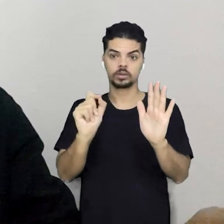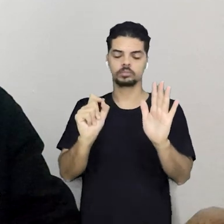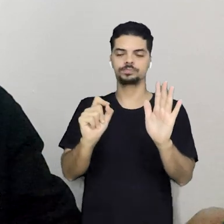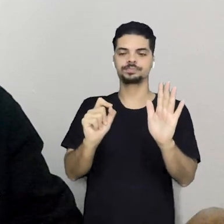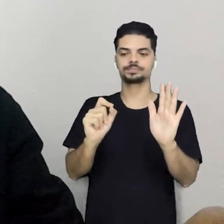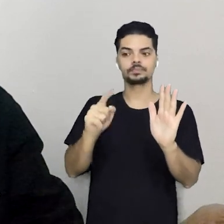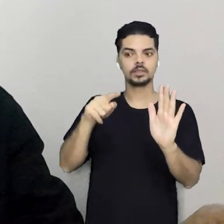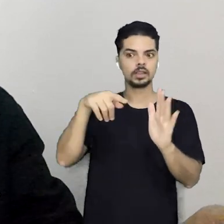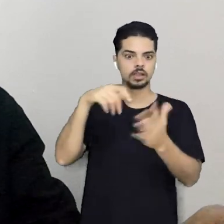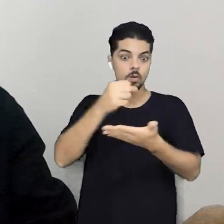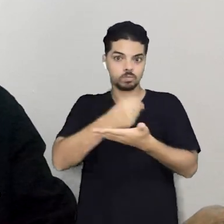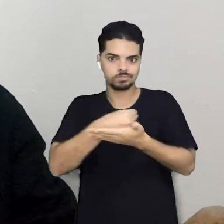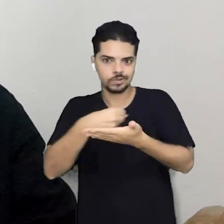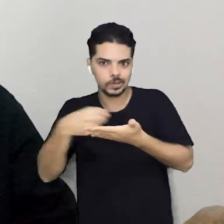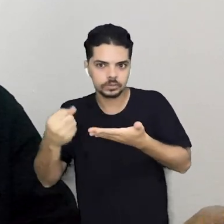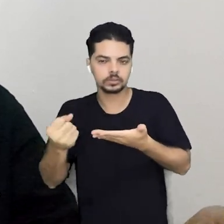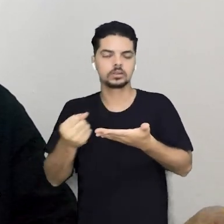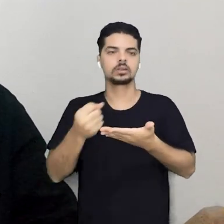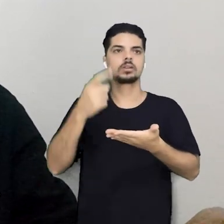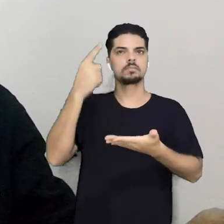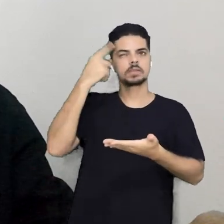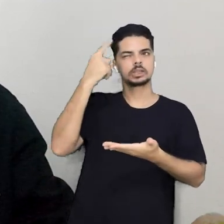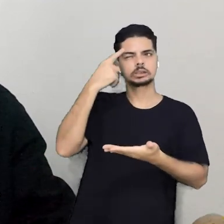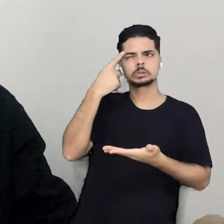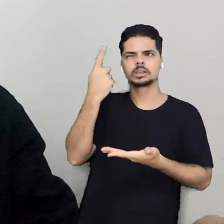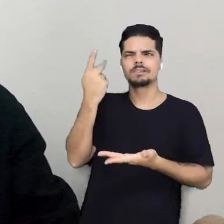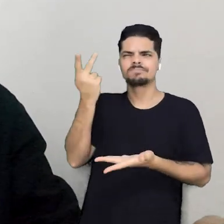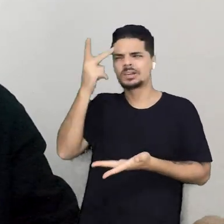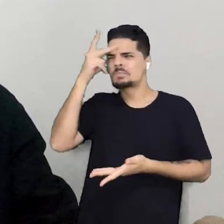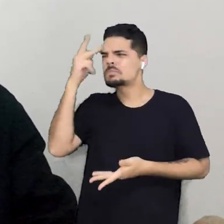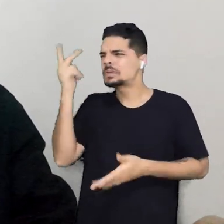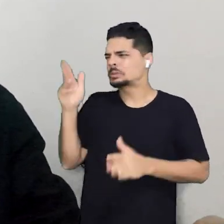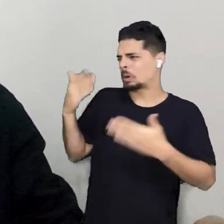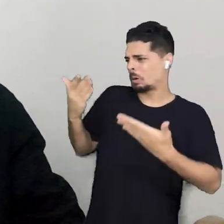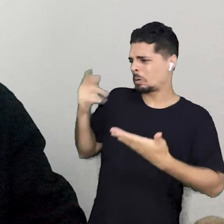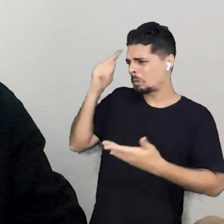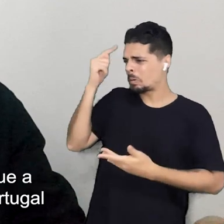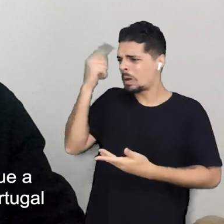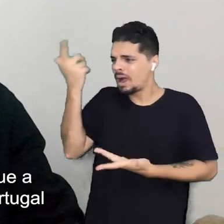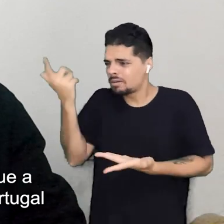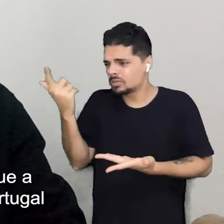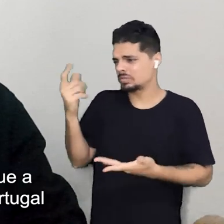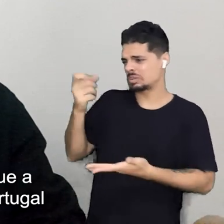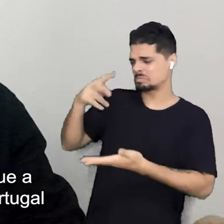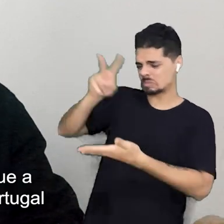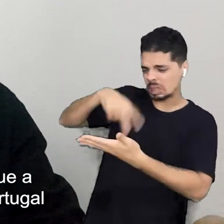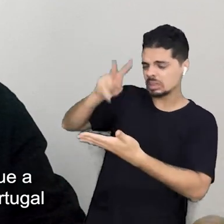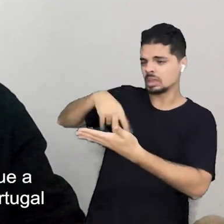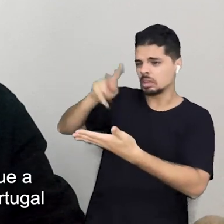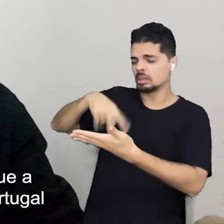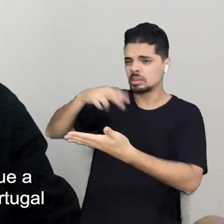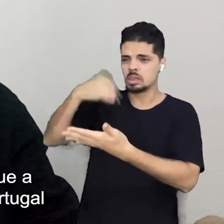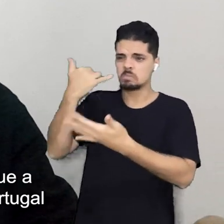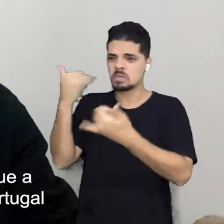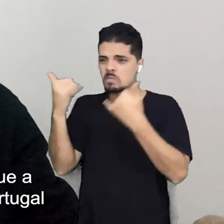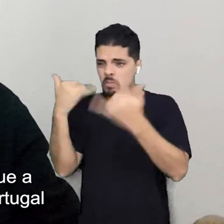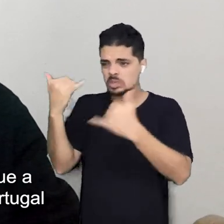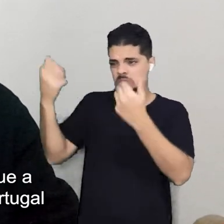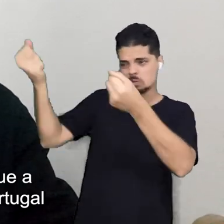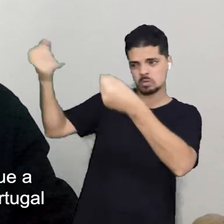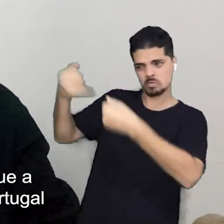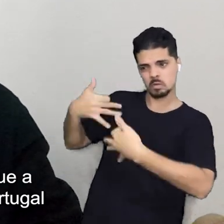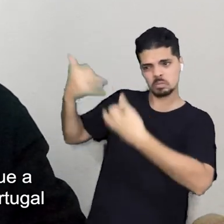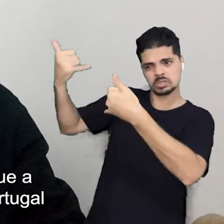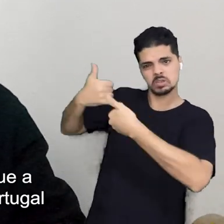provocação, né, dizendo de quem leria tanta notícia. É o professor Marcelo, ele chama a atenção